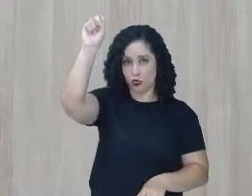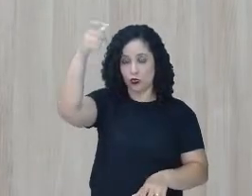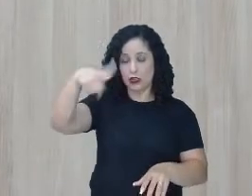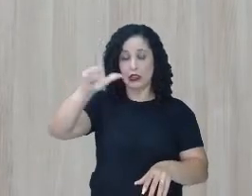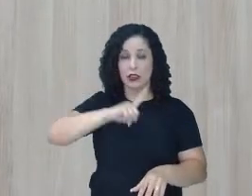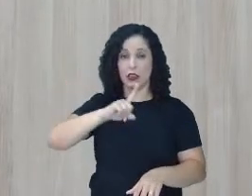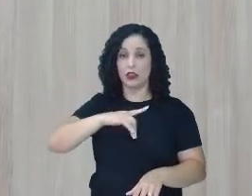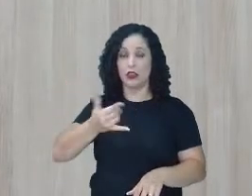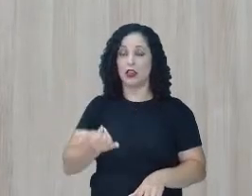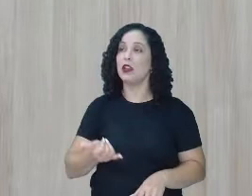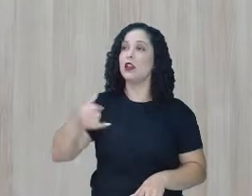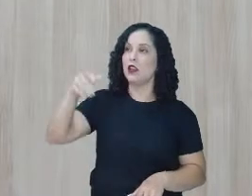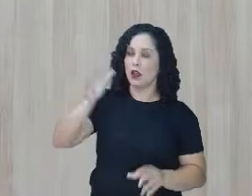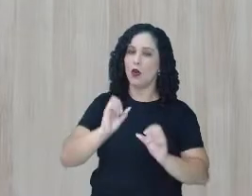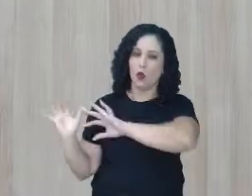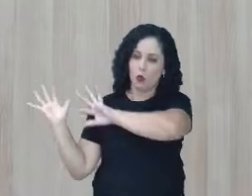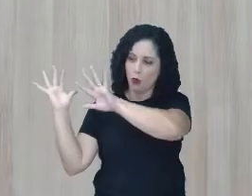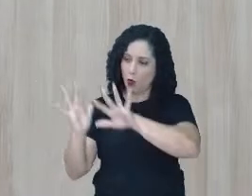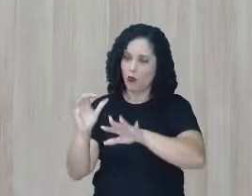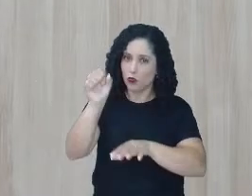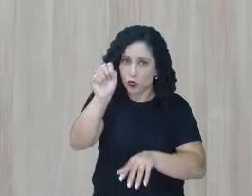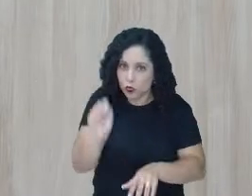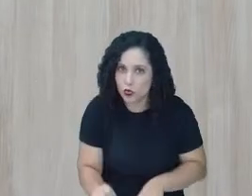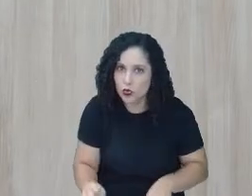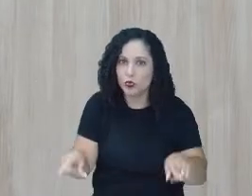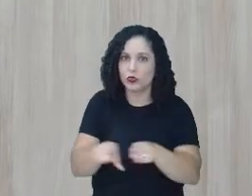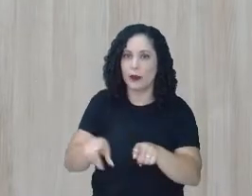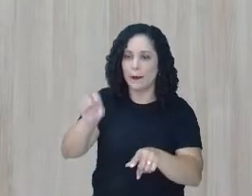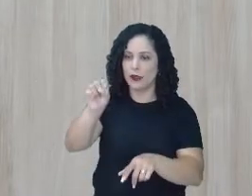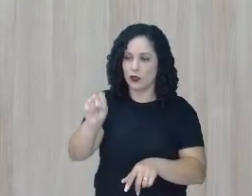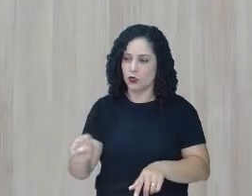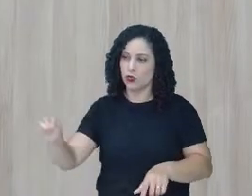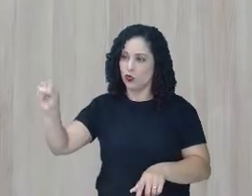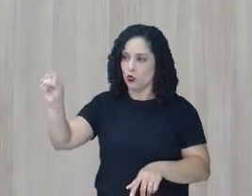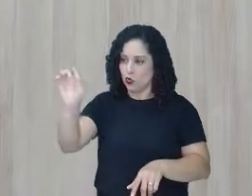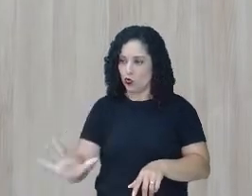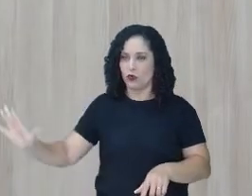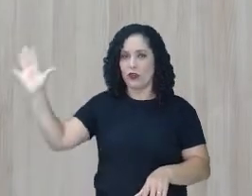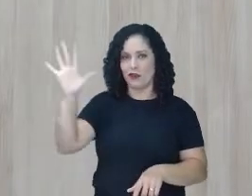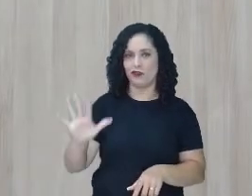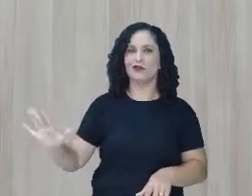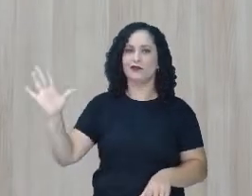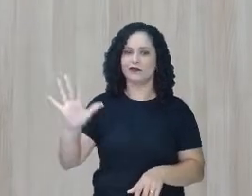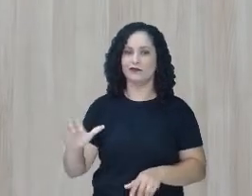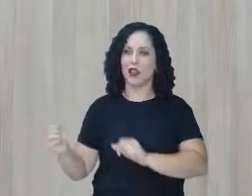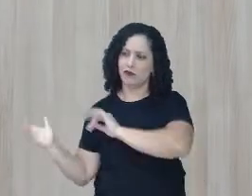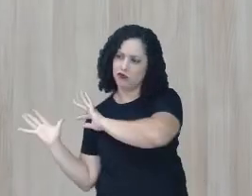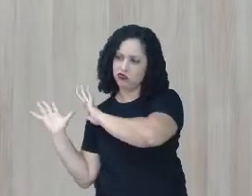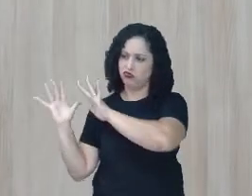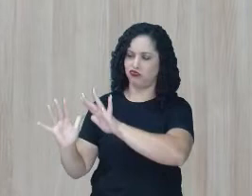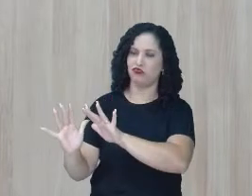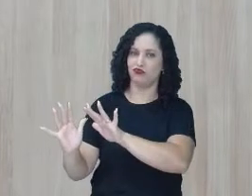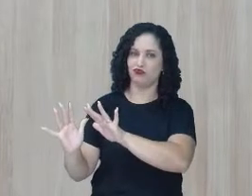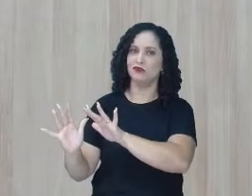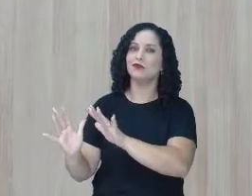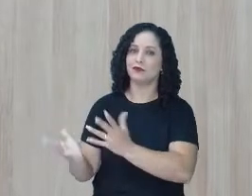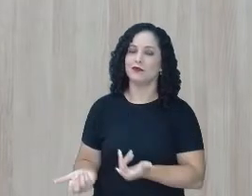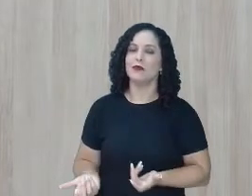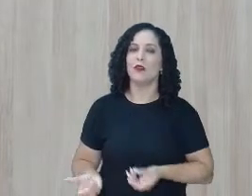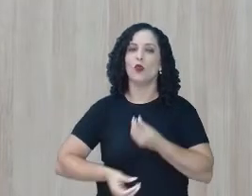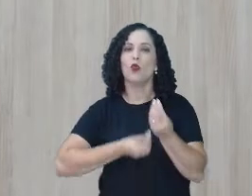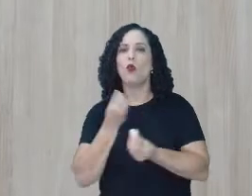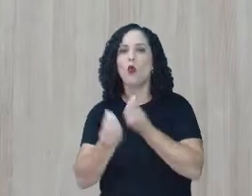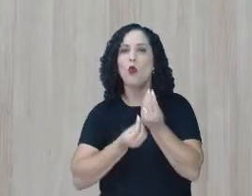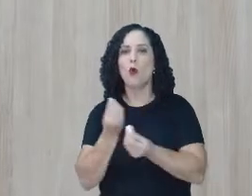do Brasil, onde nós temos colônias, inclusive, muito grandes de imigrantes. Então, o problema não é que vieram esses imigrantes, mas a concepção ao